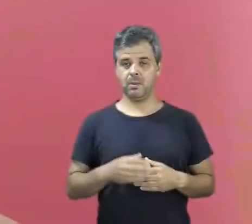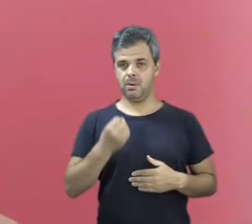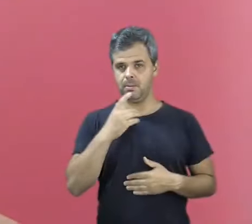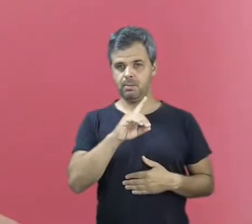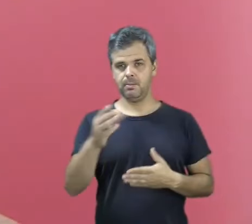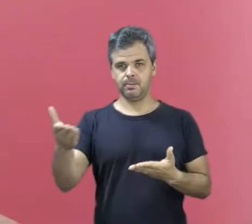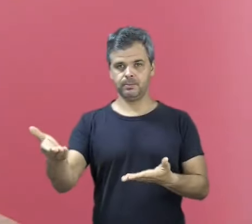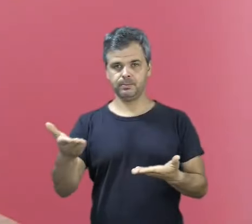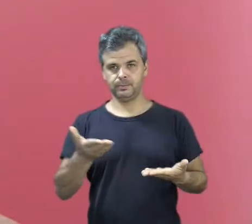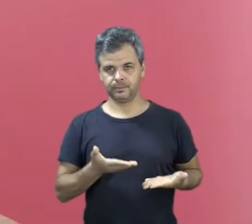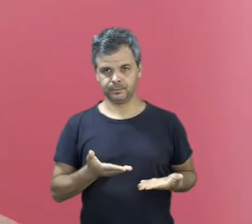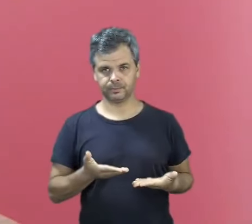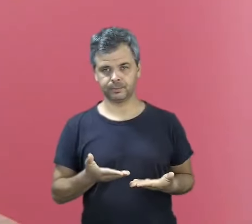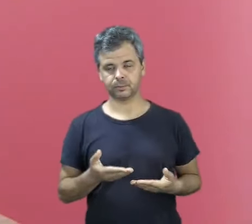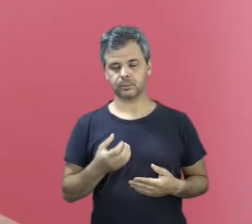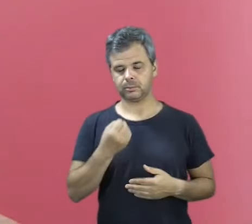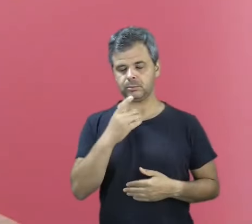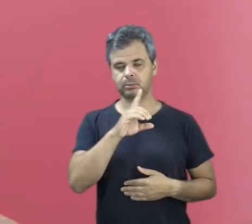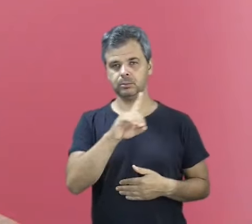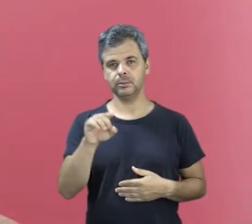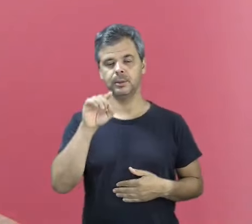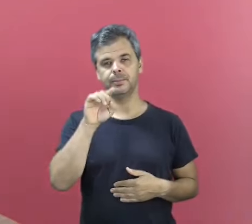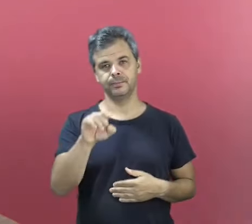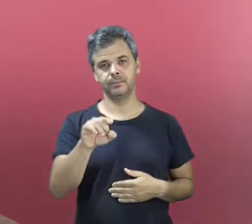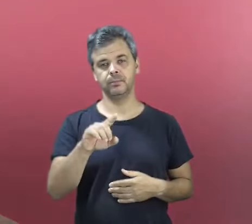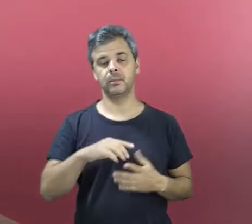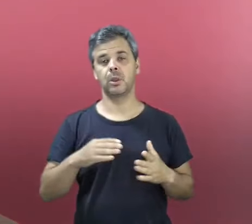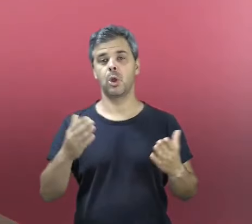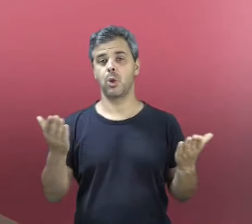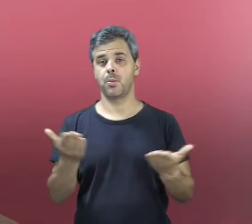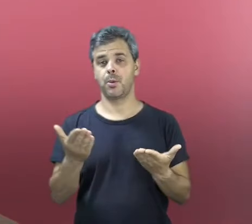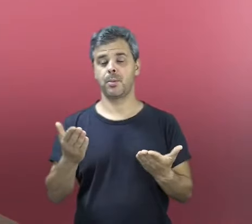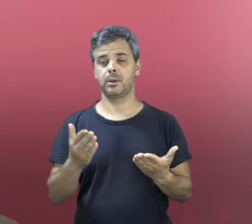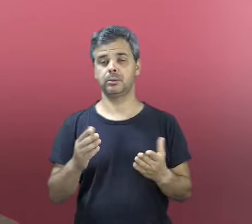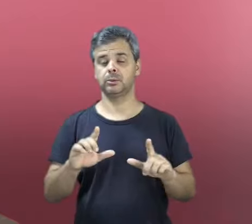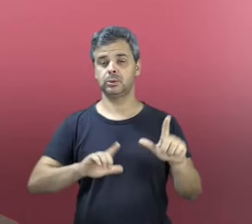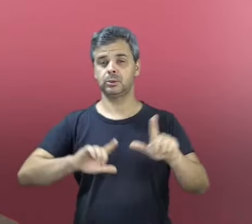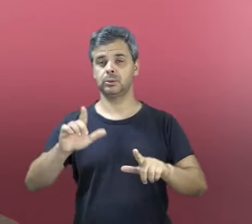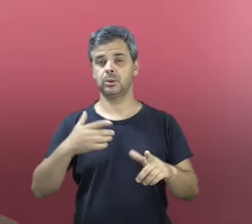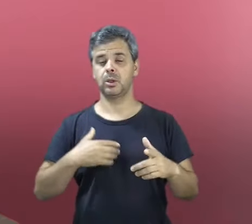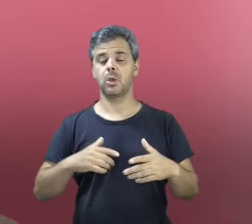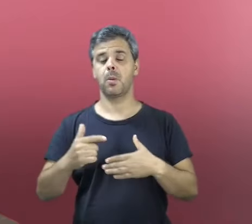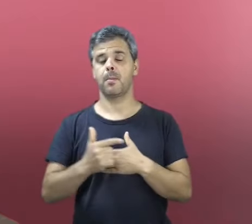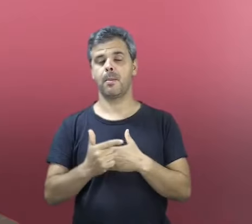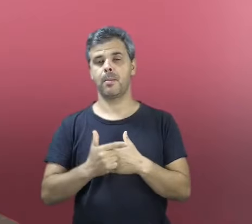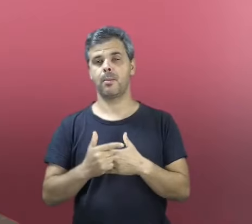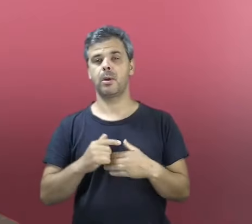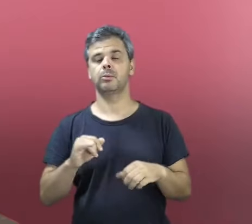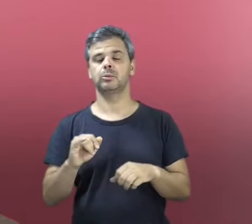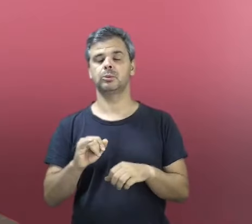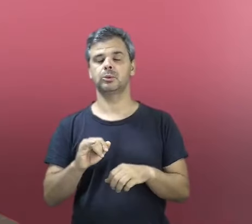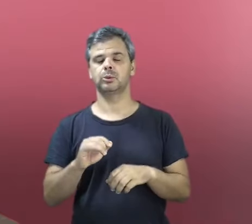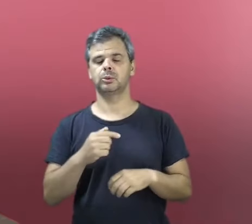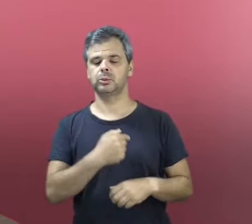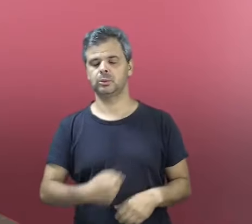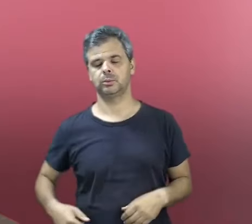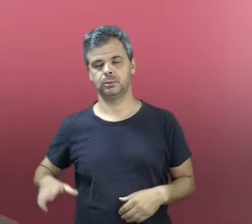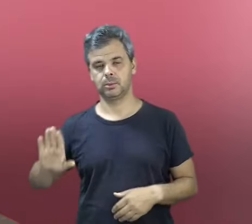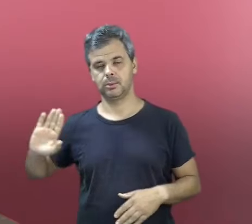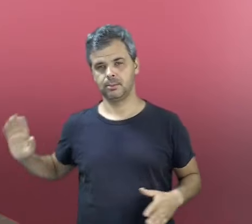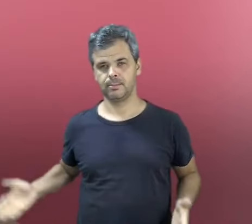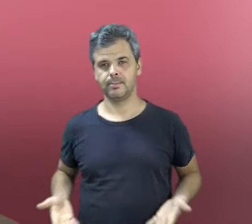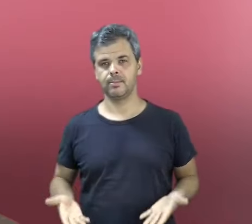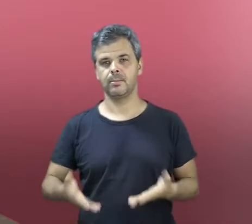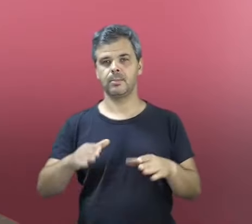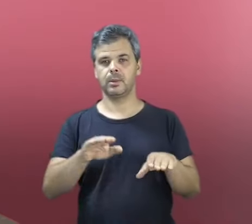Olá, seja bem-vinda, seja bem-vindo. Muito bom dia para você. No programa de hoje nós vamos falar sobre as ações do governo Lula para a